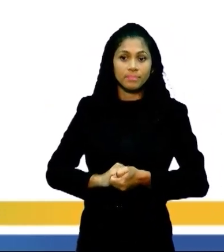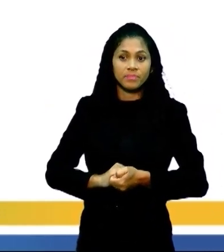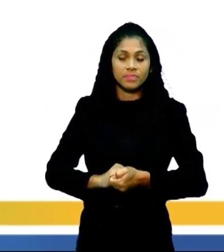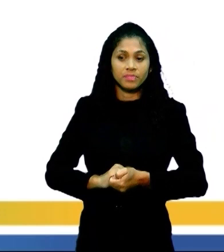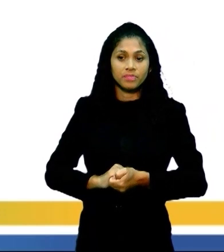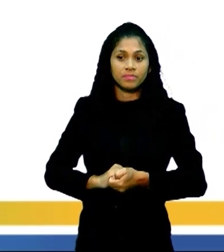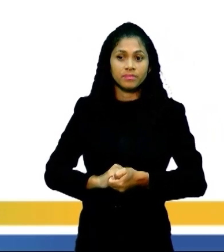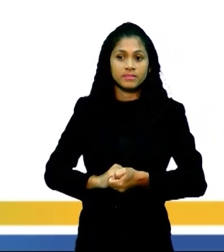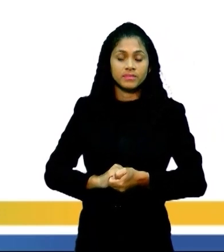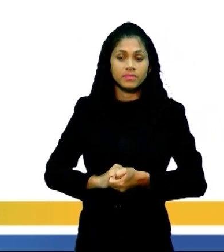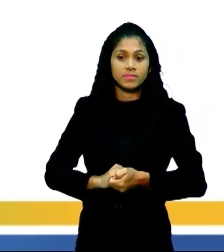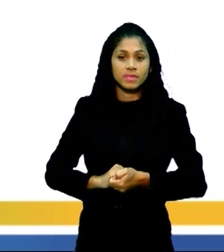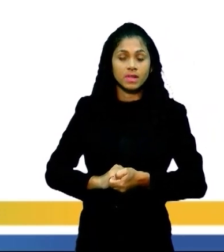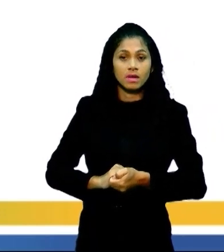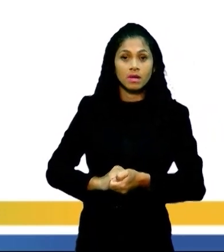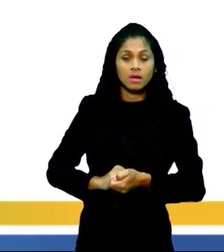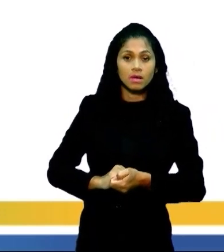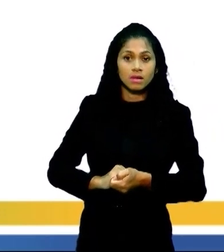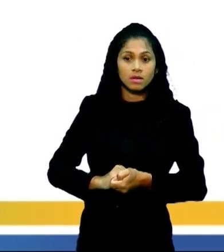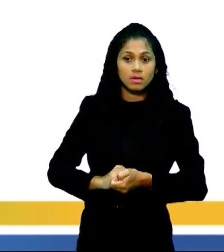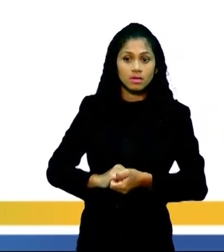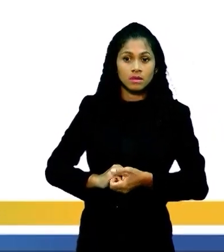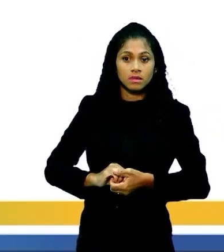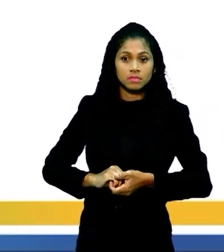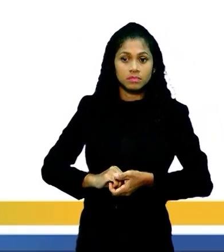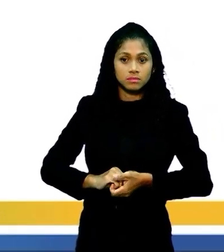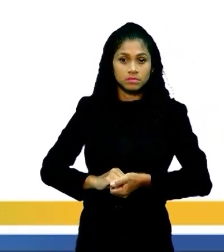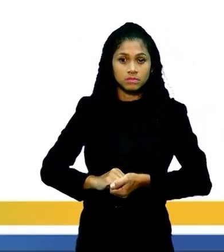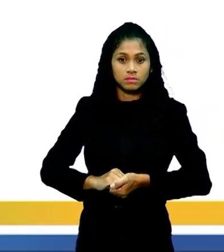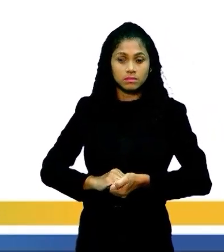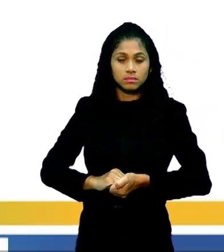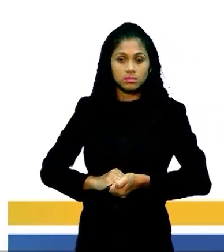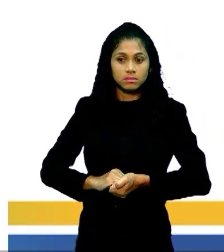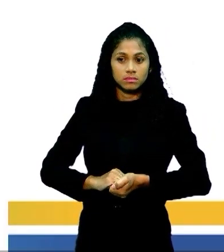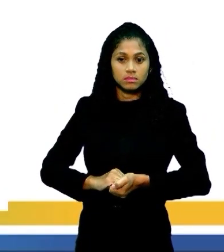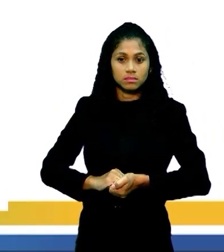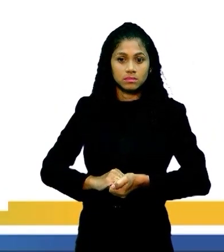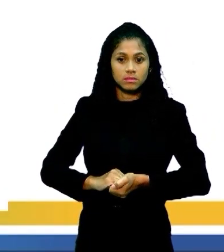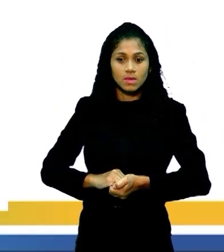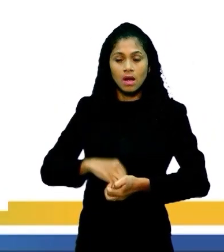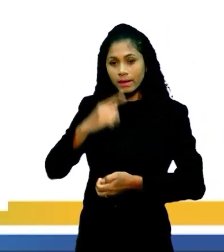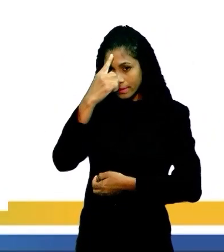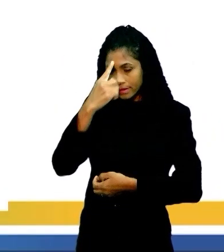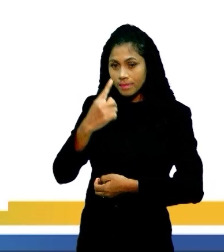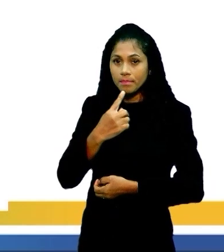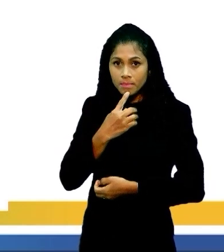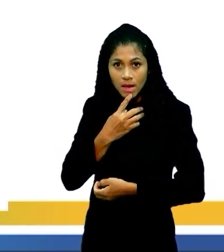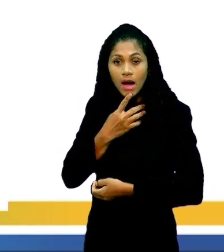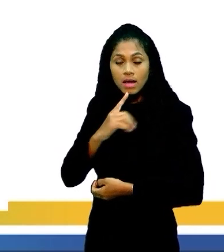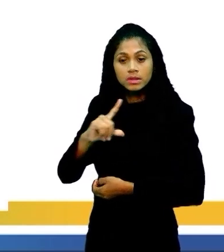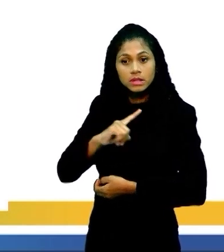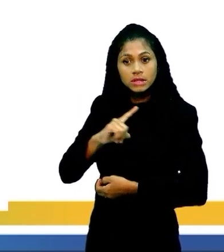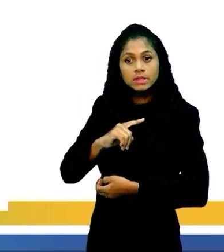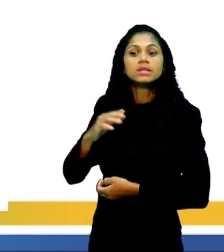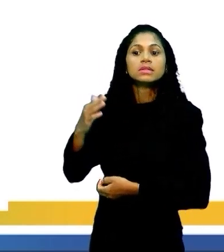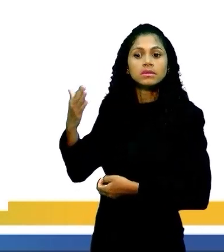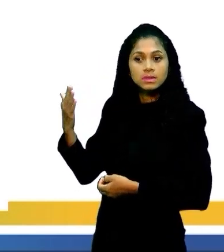assentos ainda disponível a um determinado instante. Então vamos ver aí. Então observe